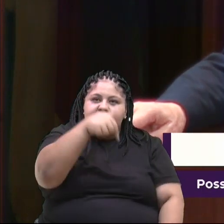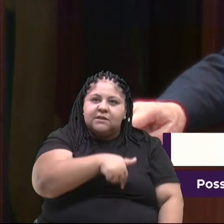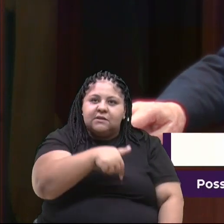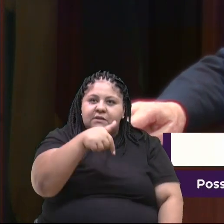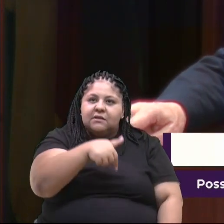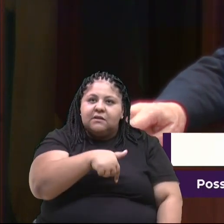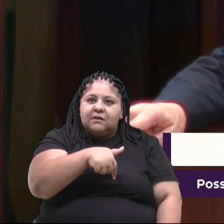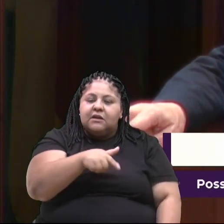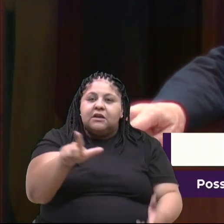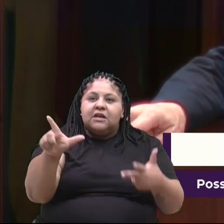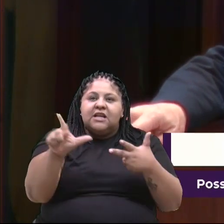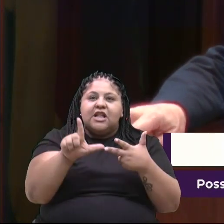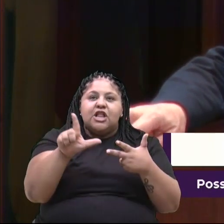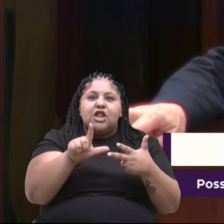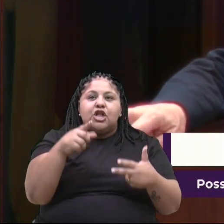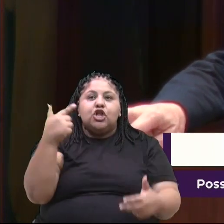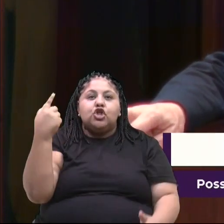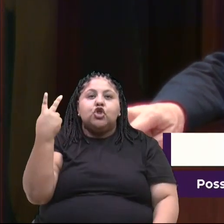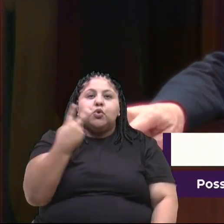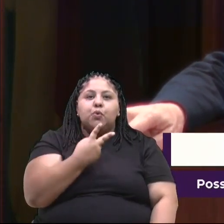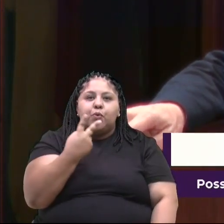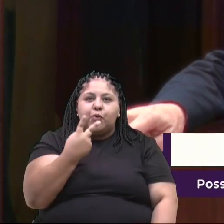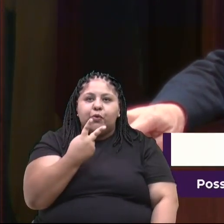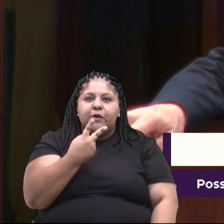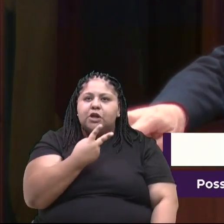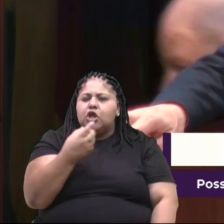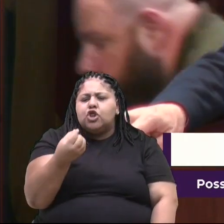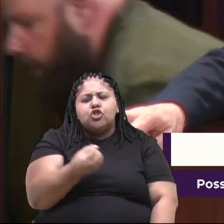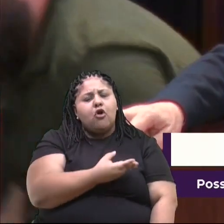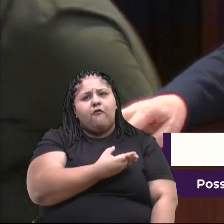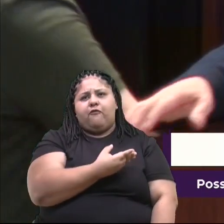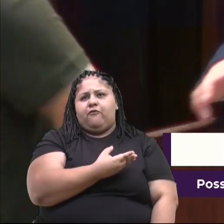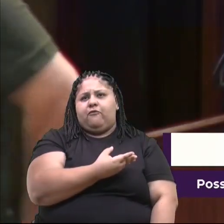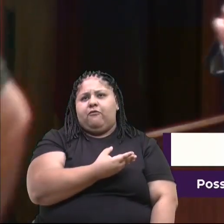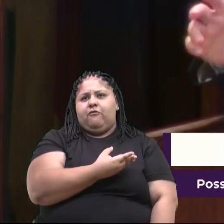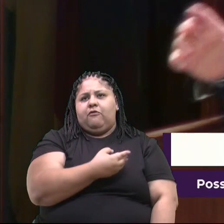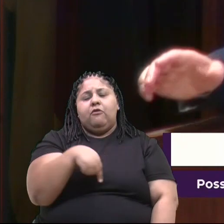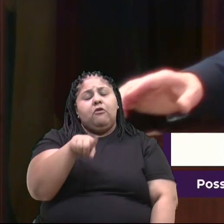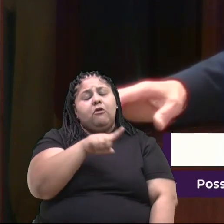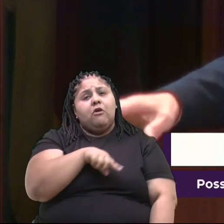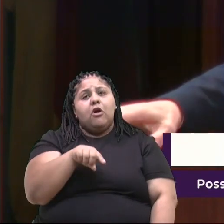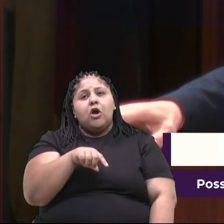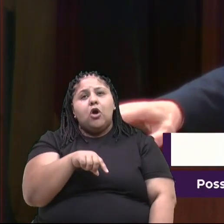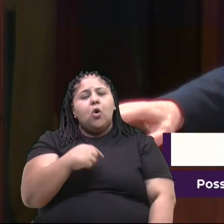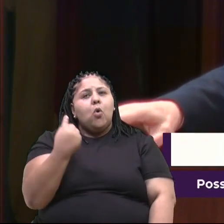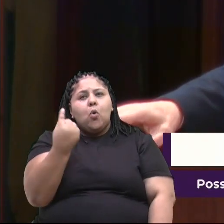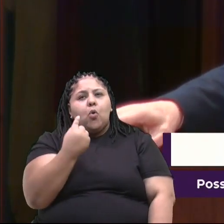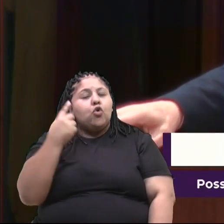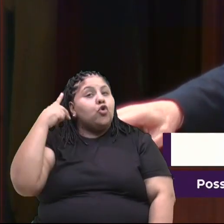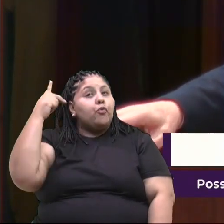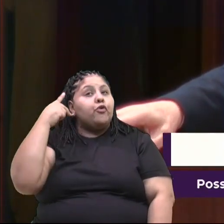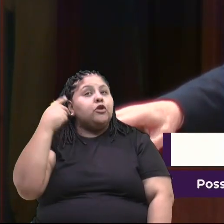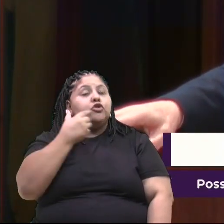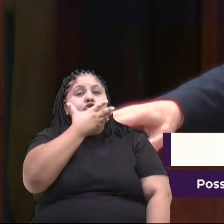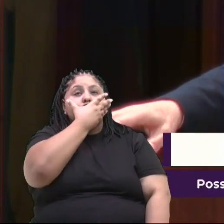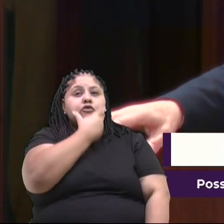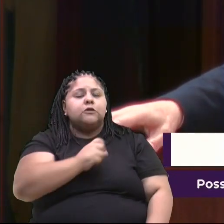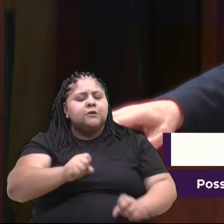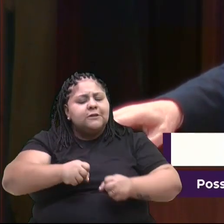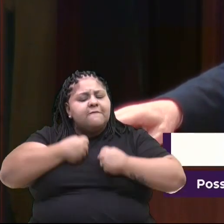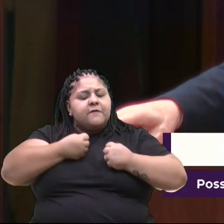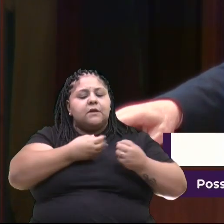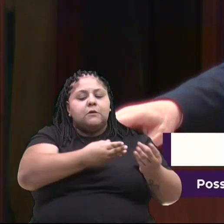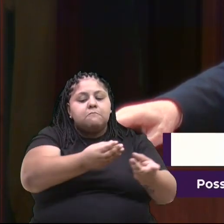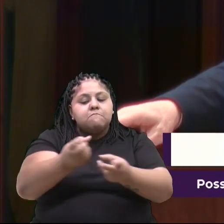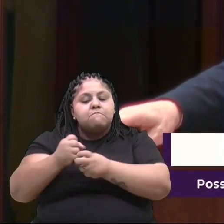nesta legislatura 2. É um fato inédito. E talvez eu seja o único político homem que defendo há muitos anos